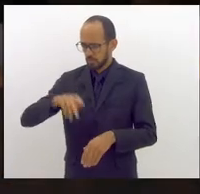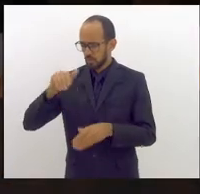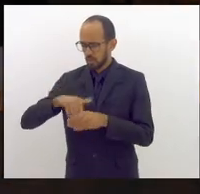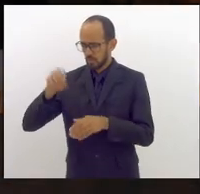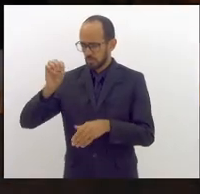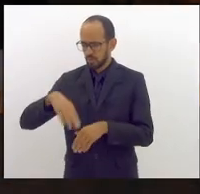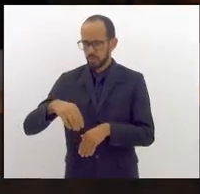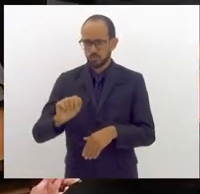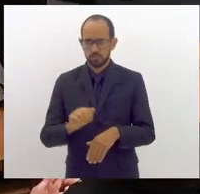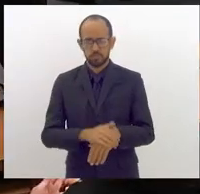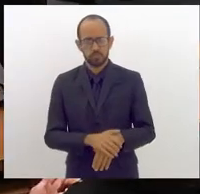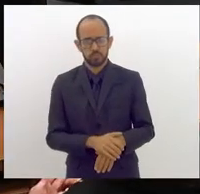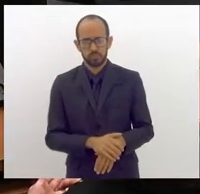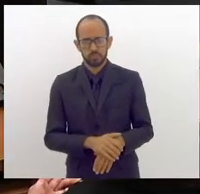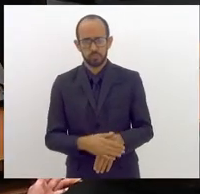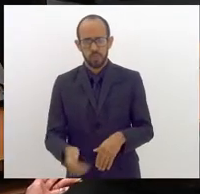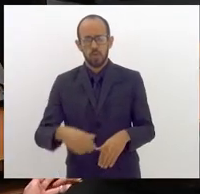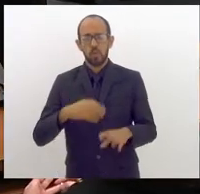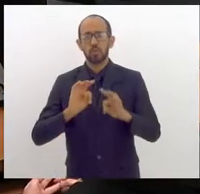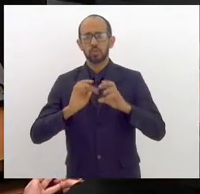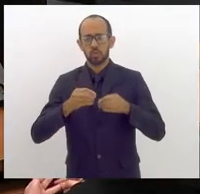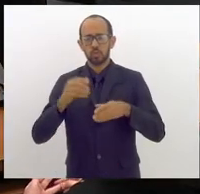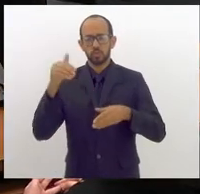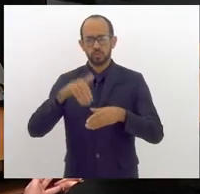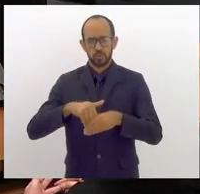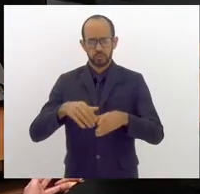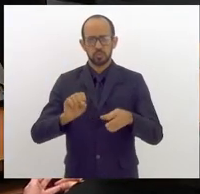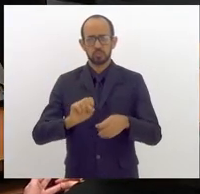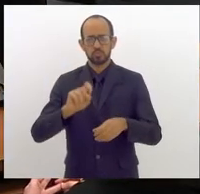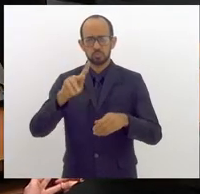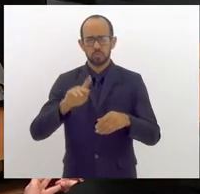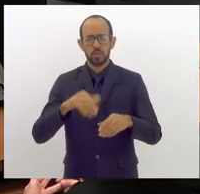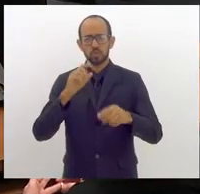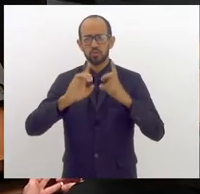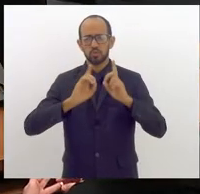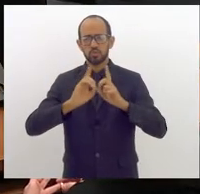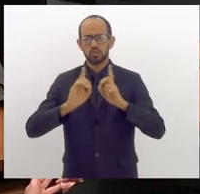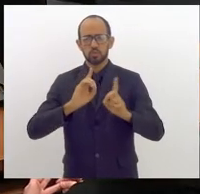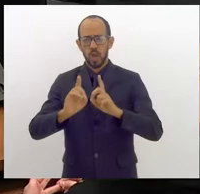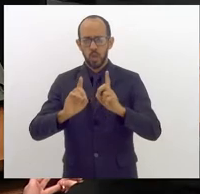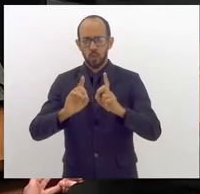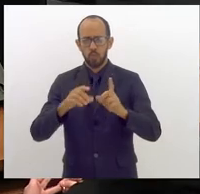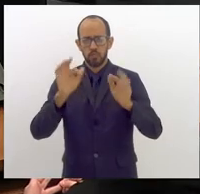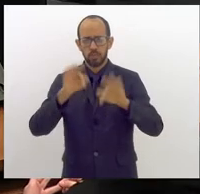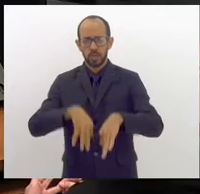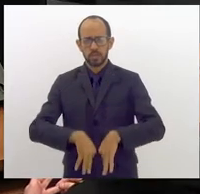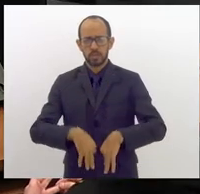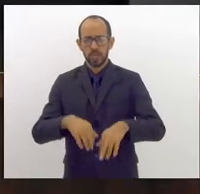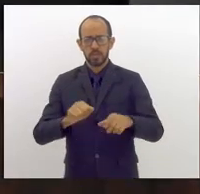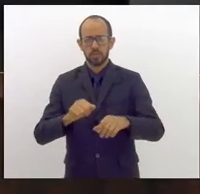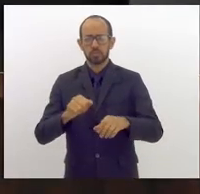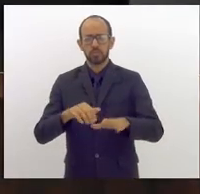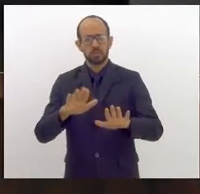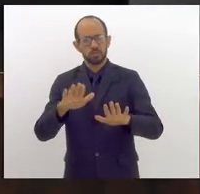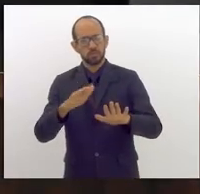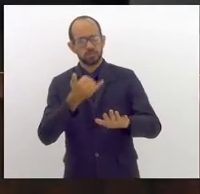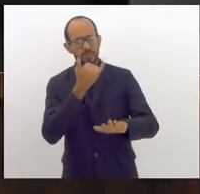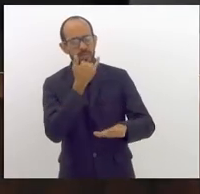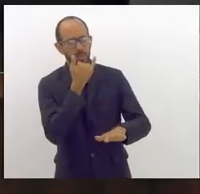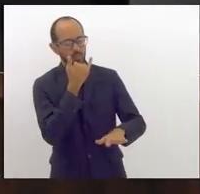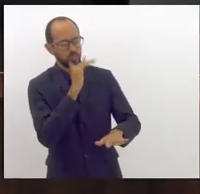os votos com os pareceres emitidos em discussão não haver ninguém querer discutir Cerda da discussão em perdão